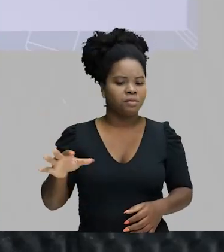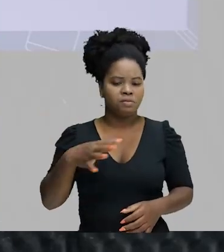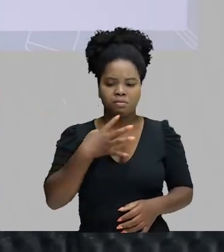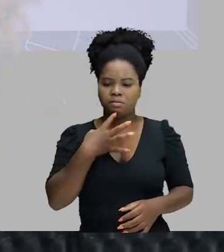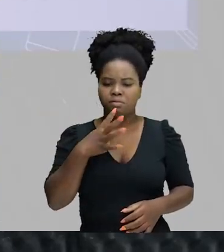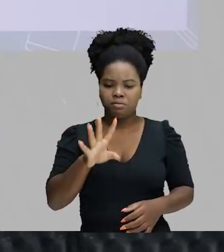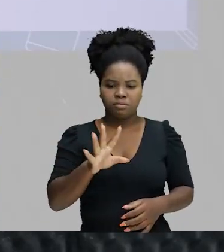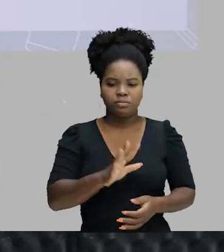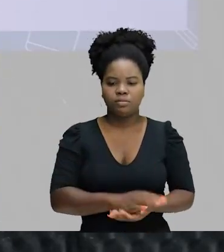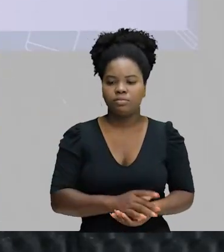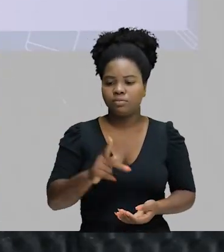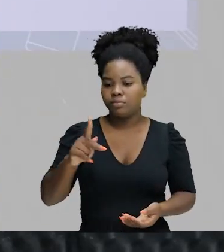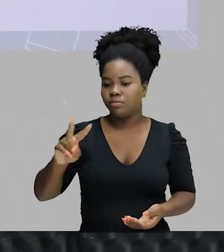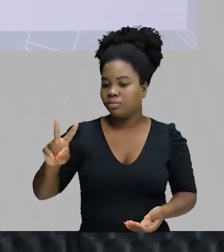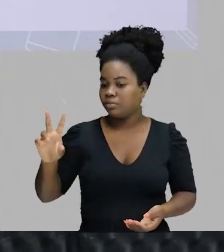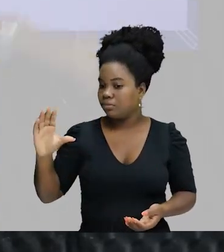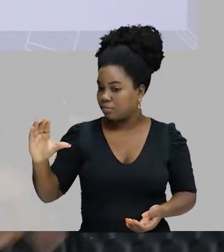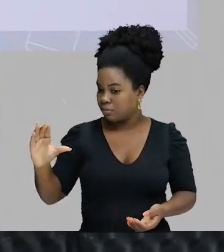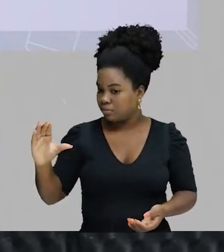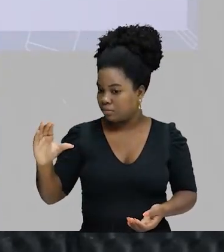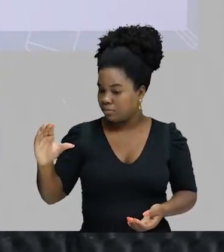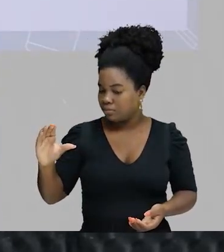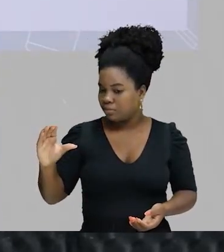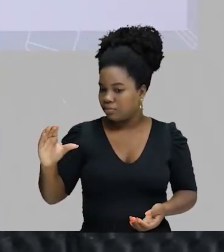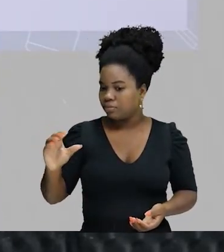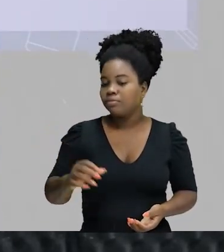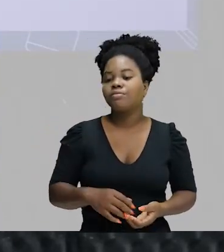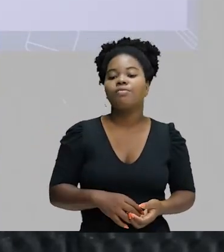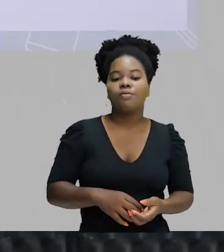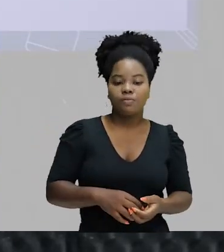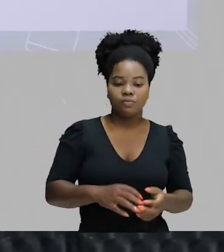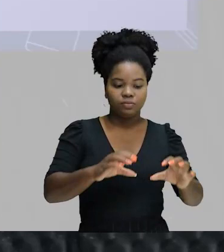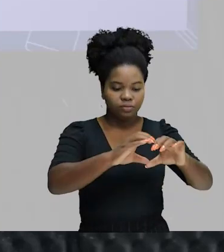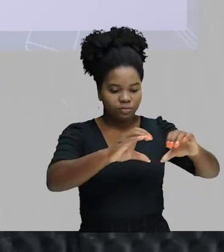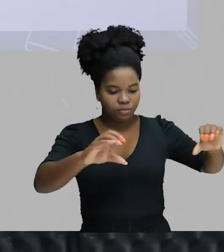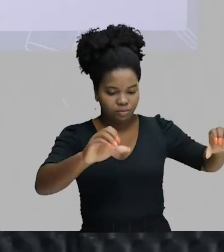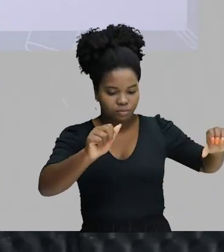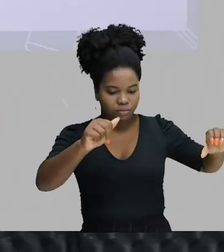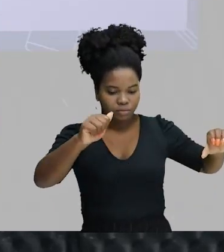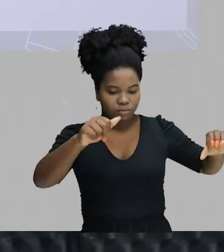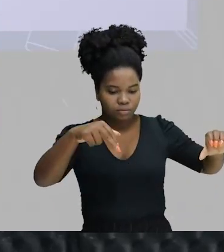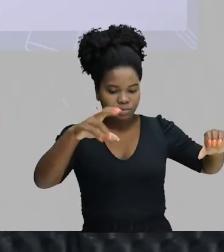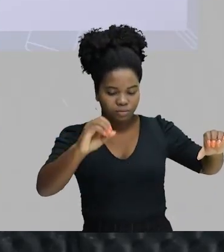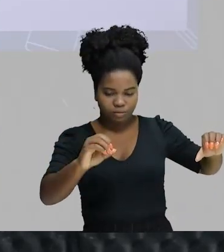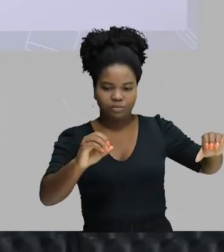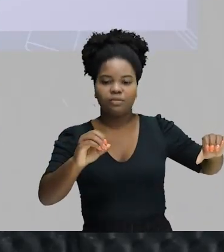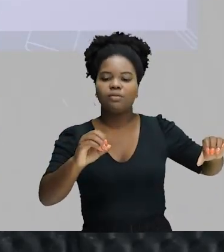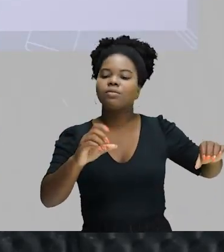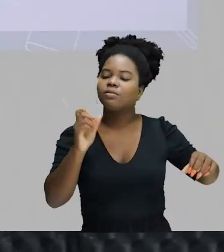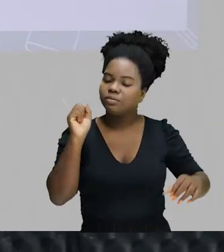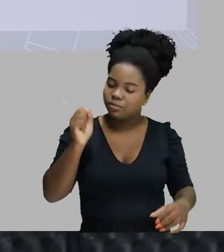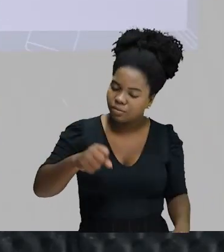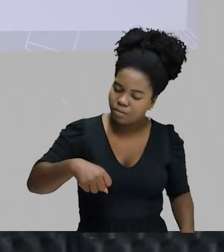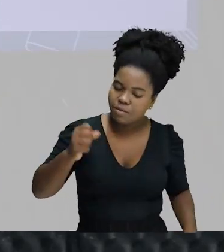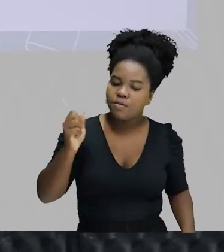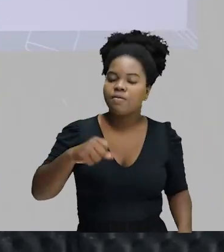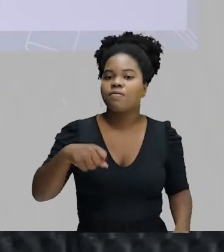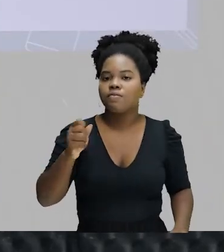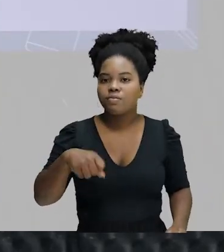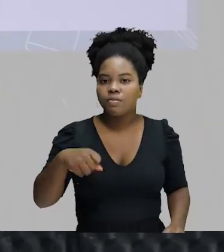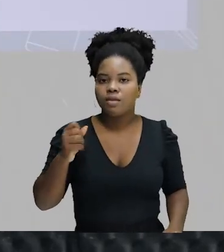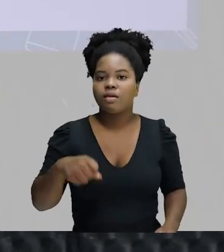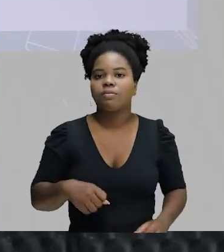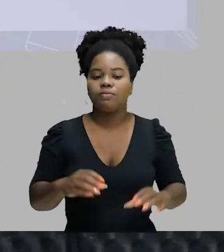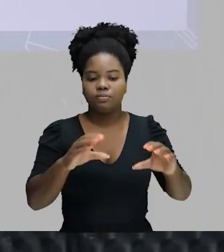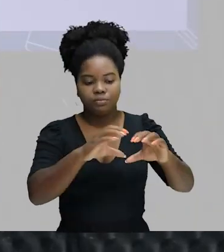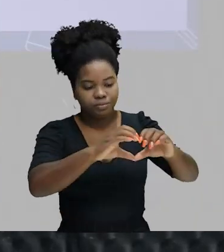aí. PVC. PVC. Ah, aquele cano de PVC. Justamente, certo?